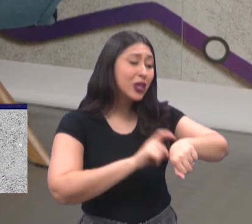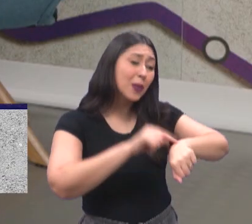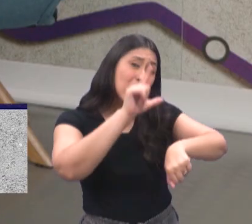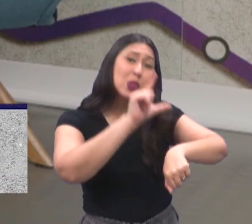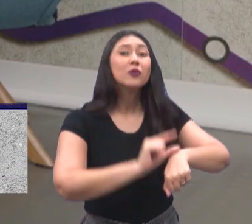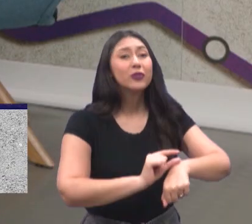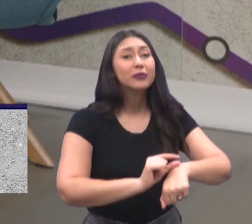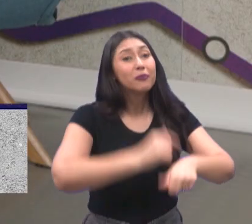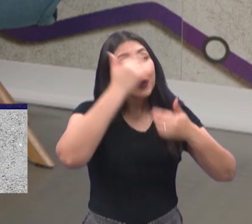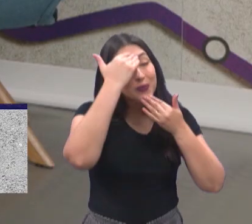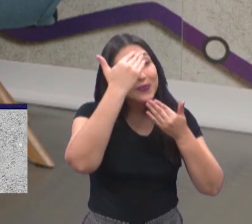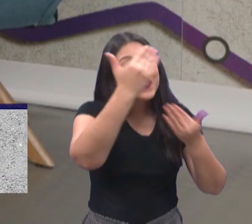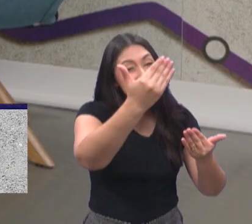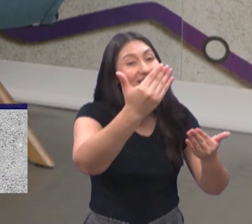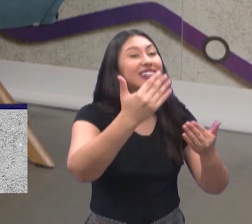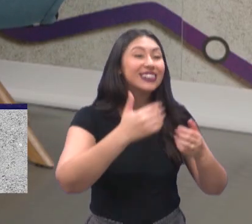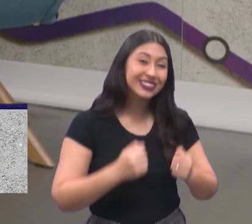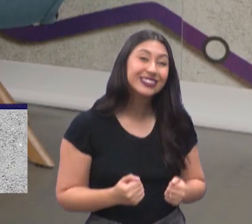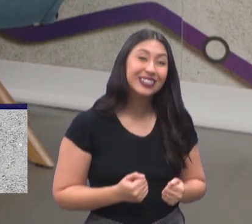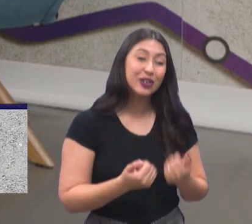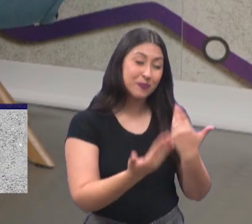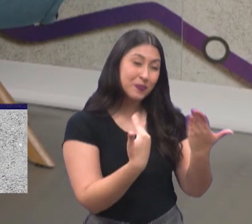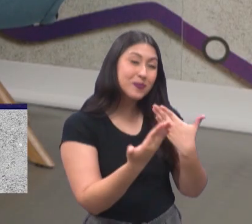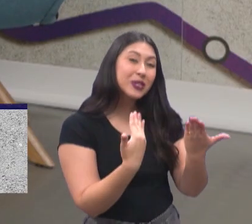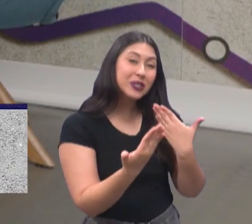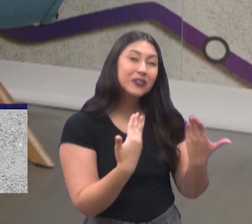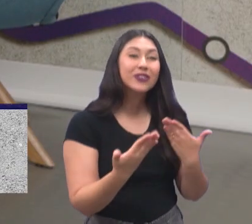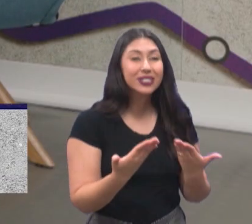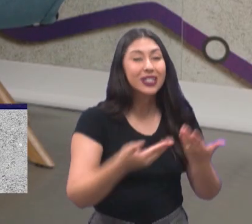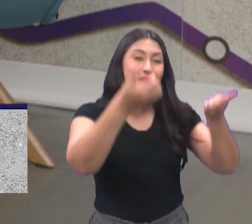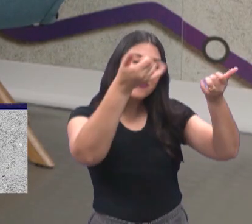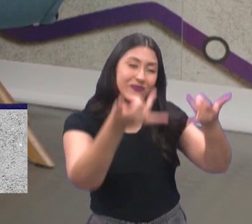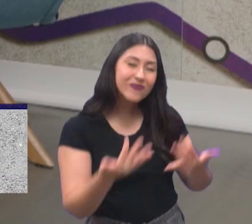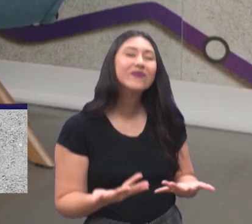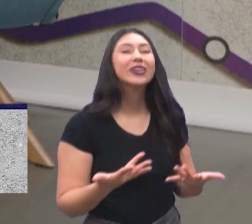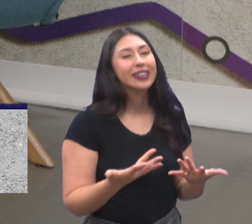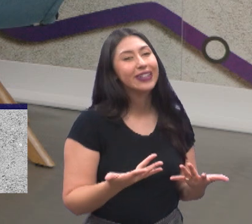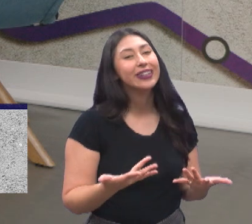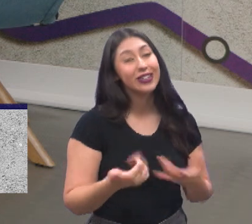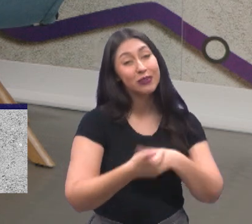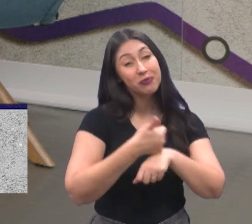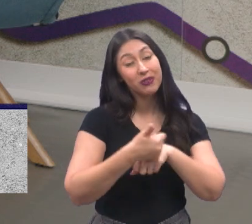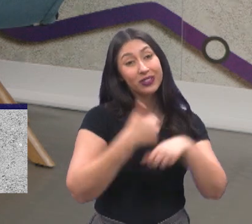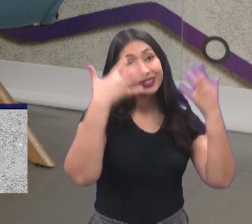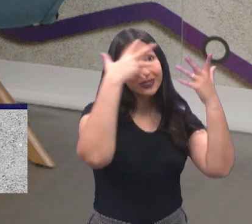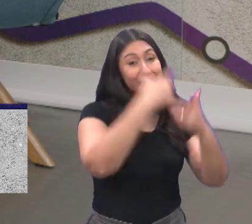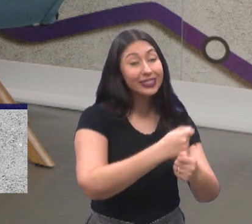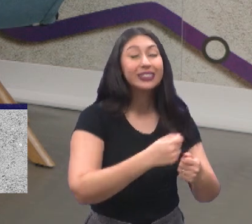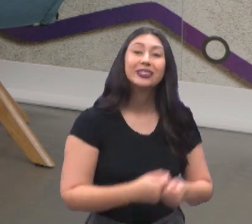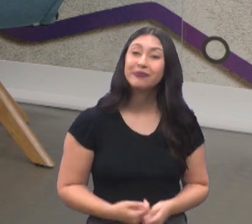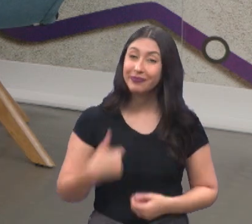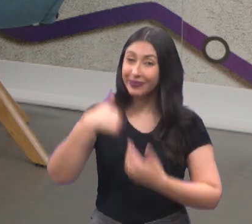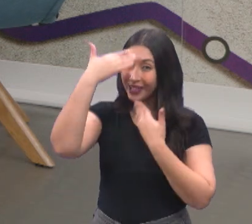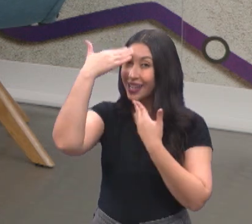infelizmente. Muito obrigada, muito obrigada. Por você tirar um tempinho, ficar aqui com a gente, tá? E contar tudo isso, dessa profissão tão linda, tão rica, viu? Eu que agradeço.